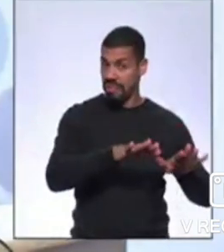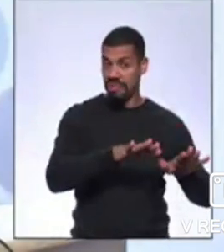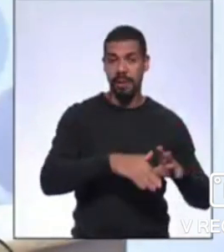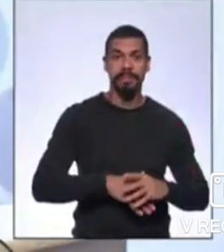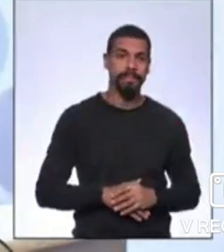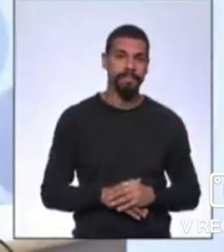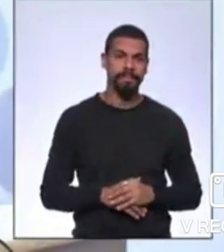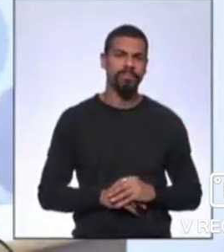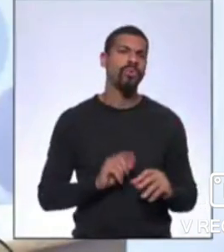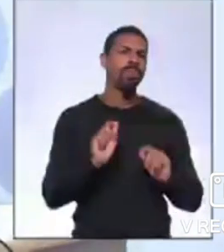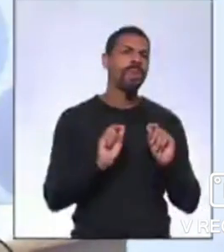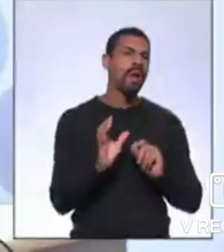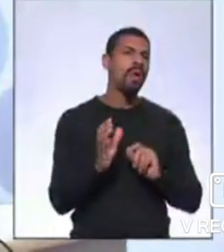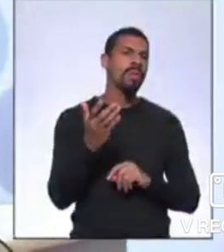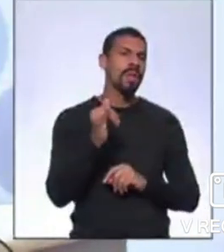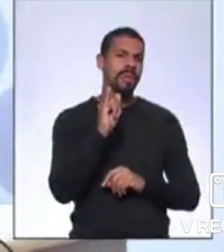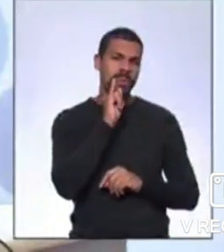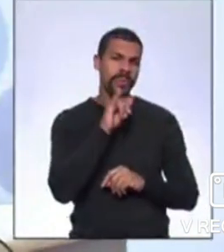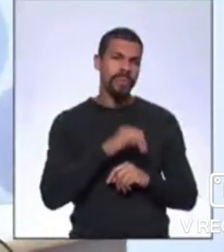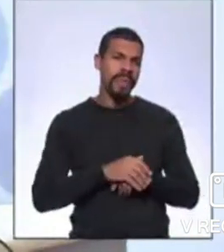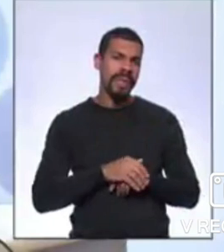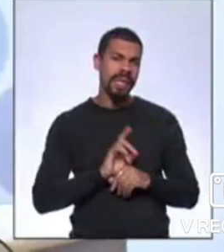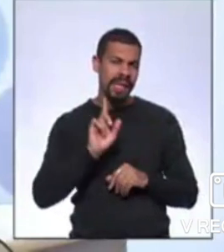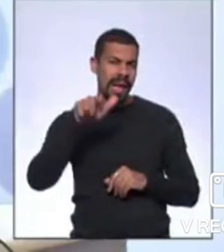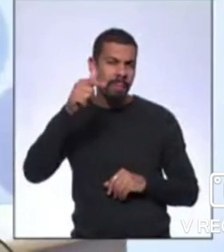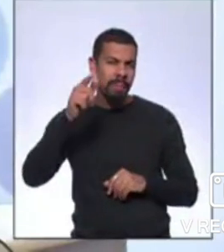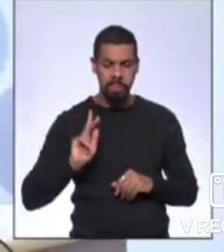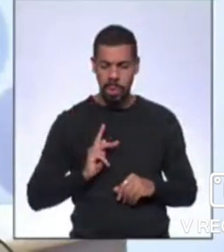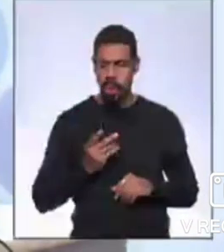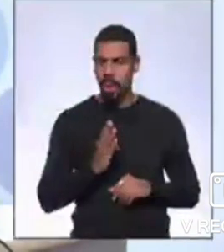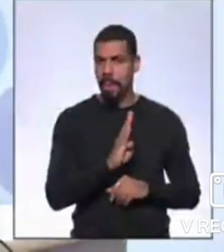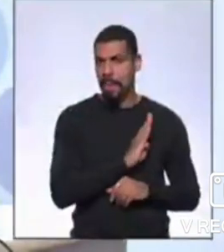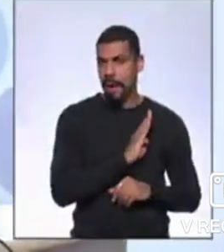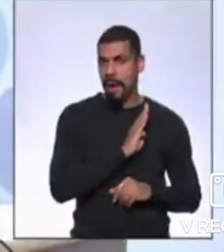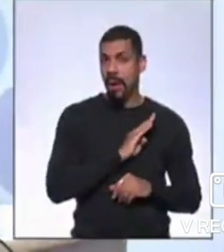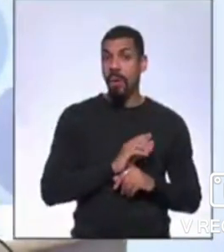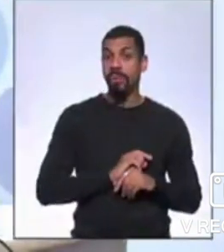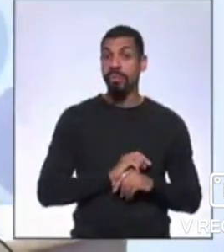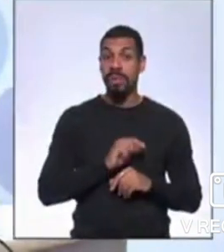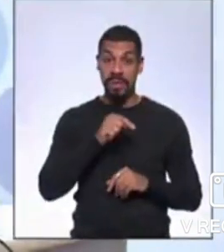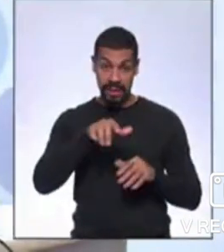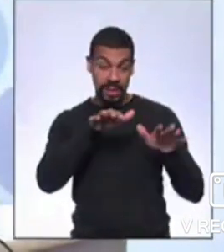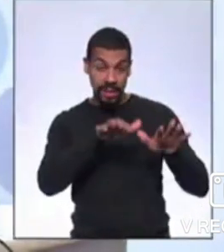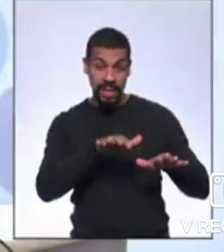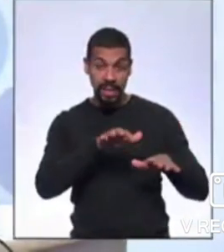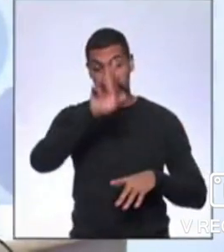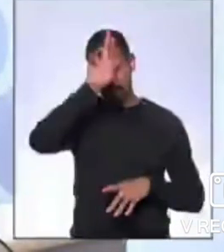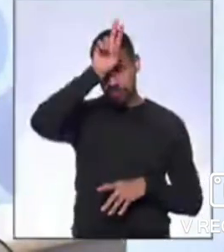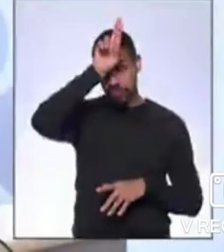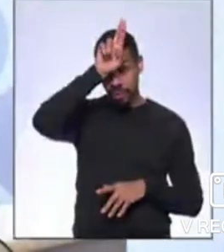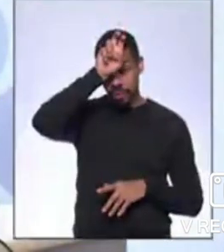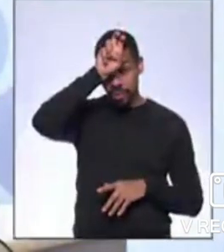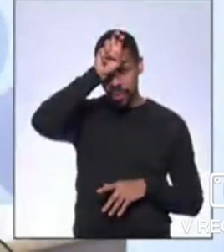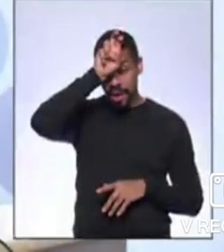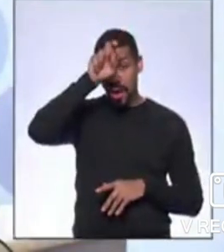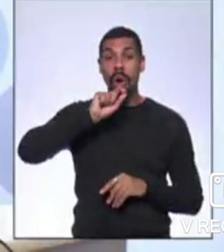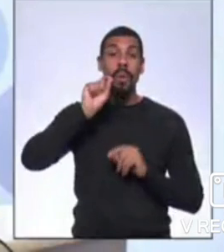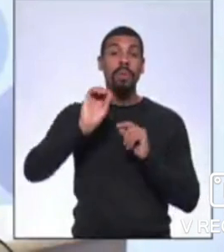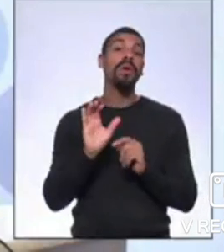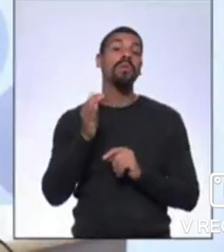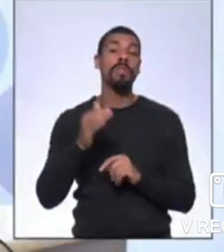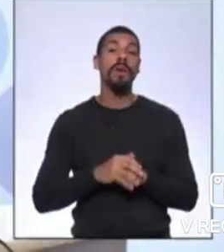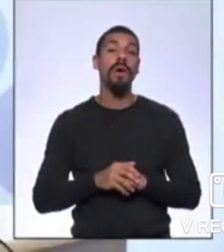Então, o que aconteceu? Enquanto os hebreus estavam no Egito, o território lá da Terra Prometida, da Palestina, foi ocupado,